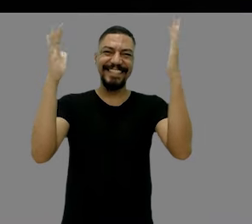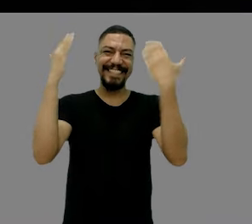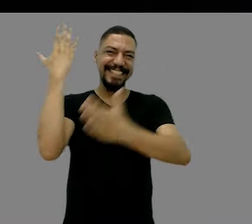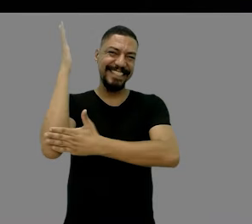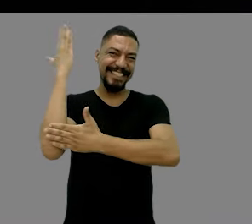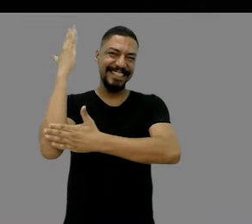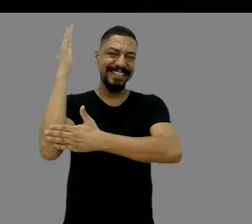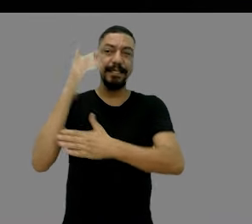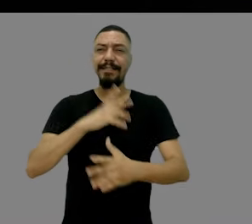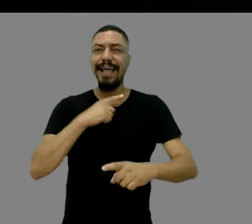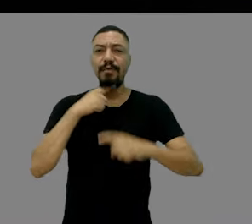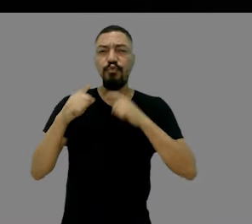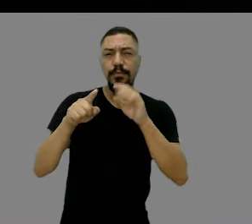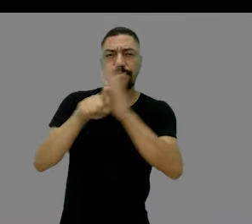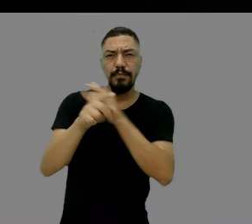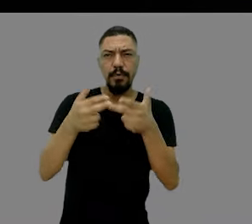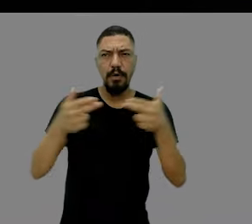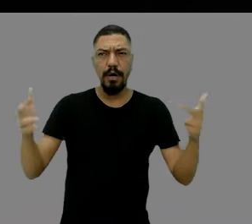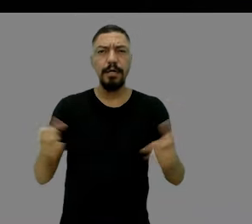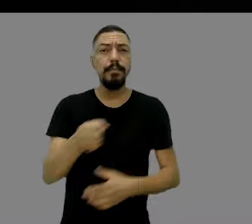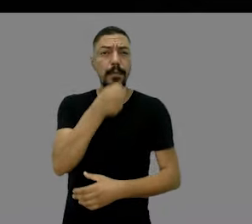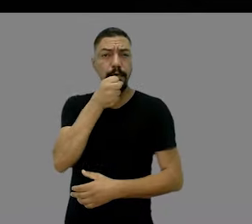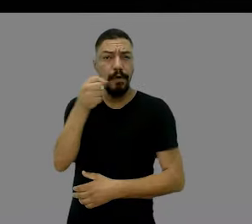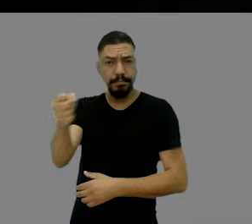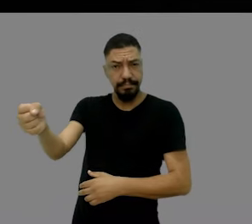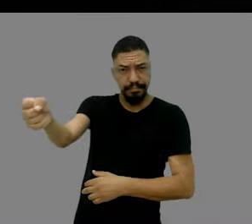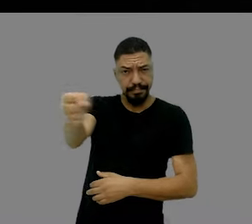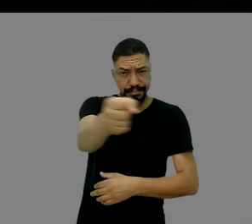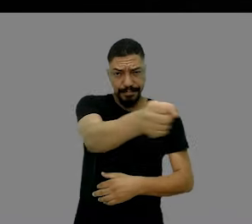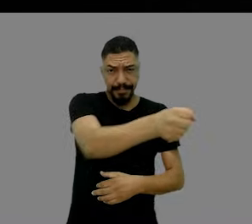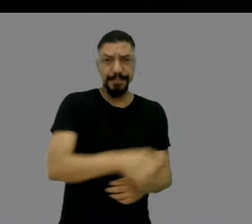Temos dúvidas? Passa o microfone ali para ela.